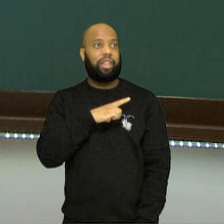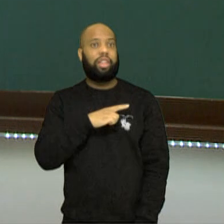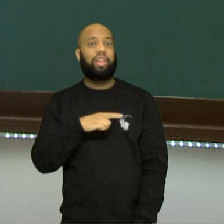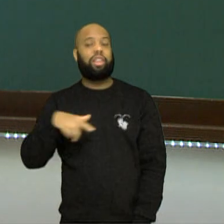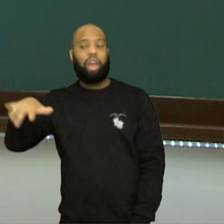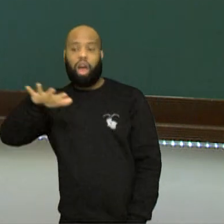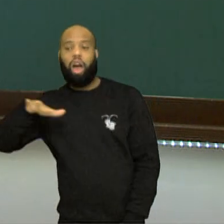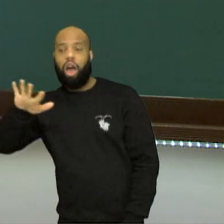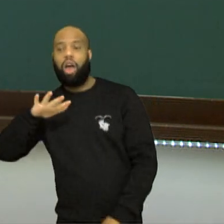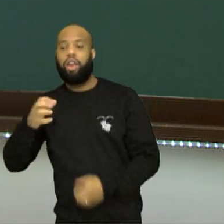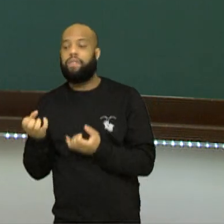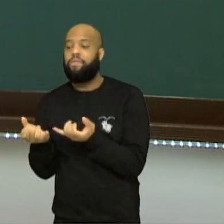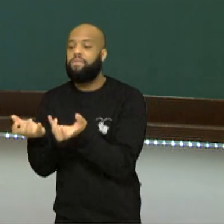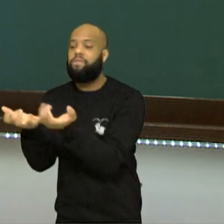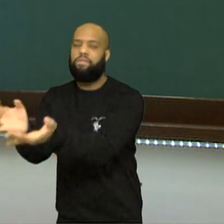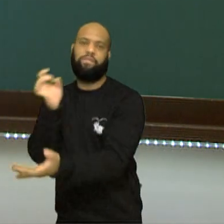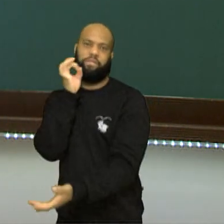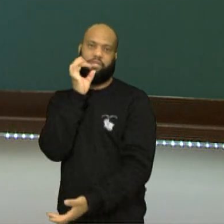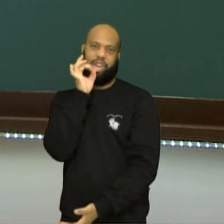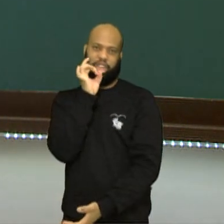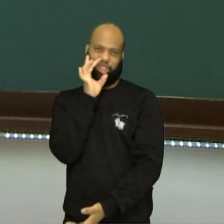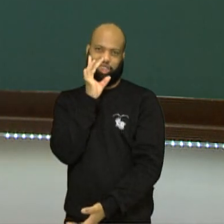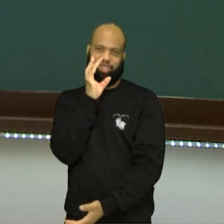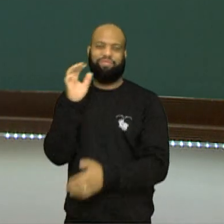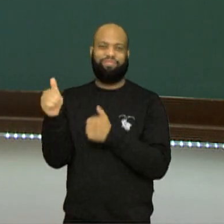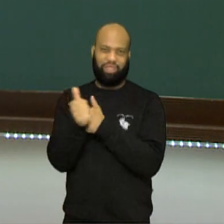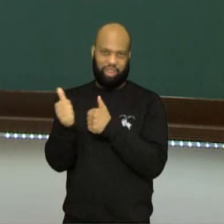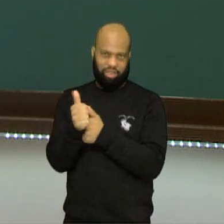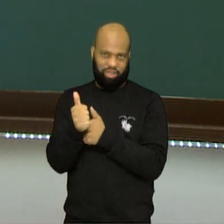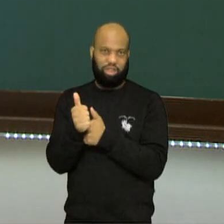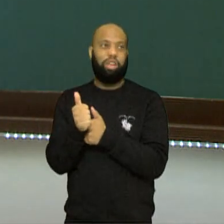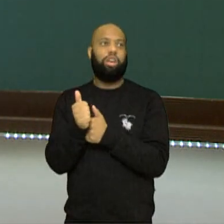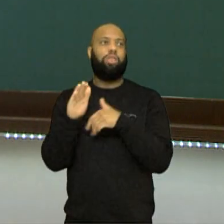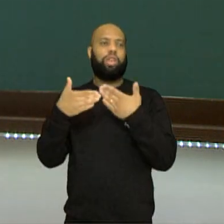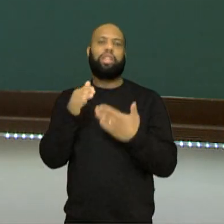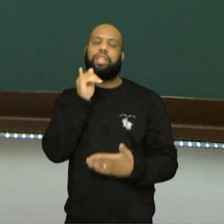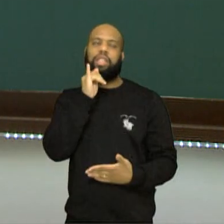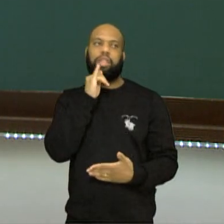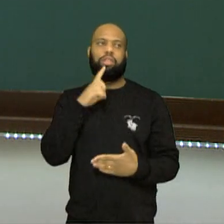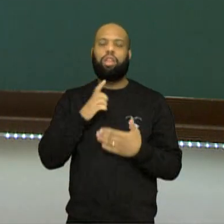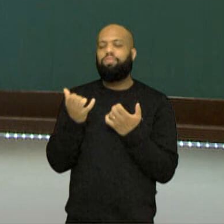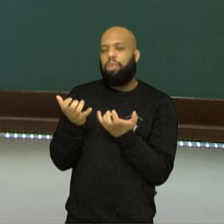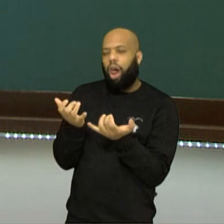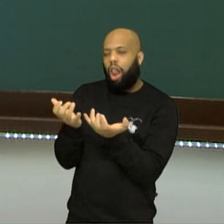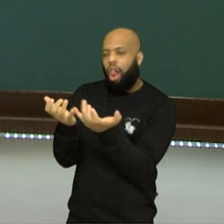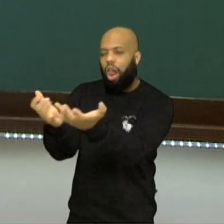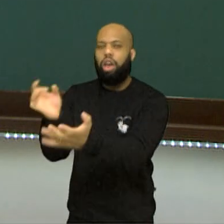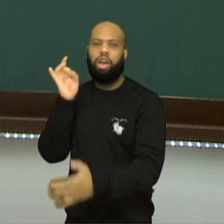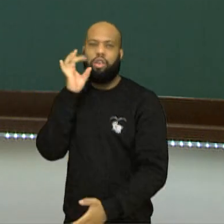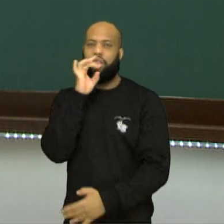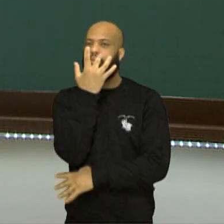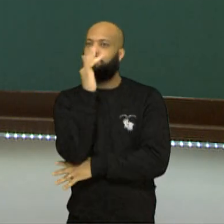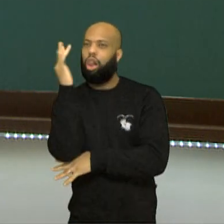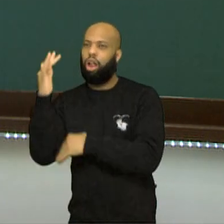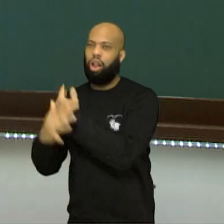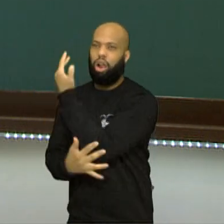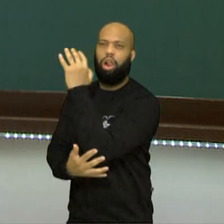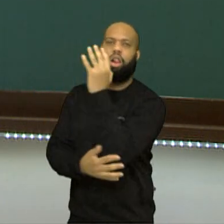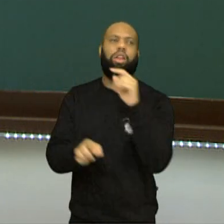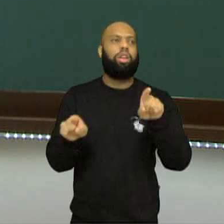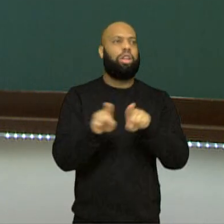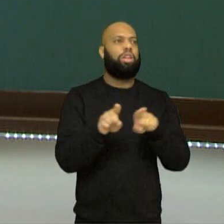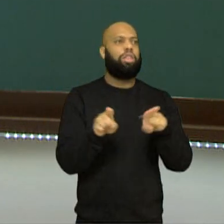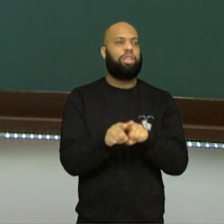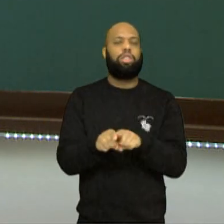áreas verdes próximas, né? Então, um campo, um bosque, uma área onde